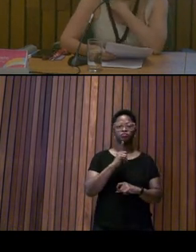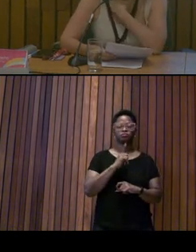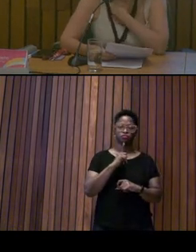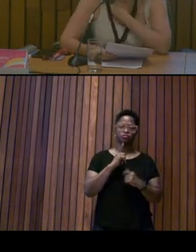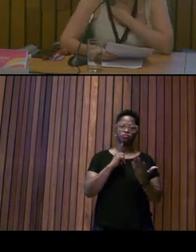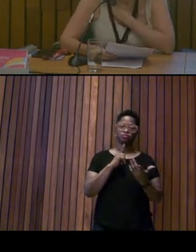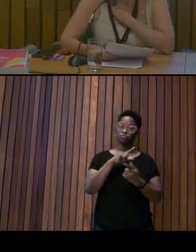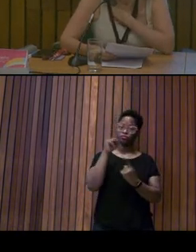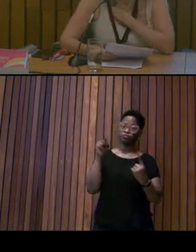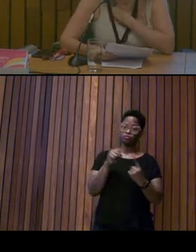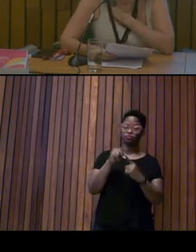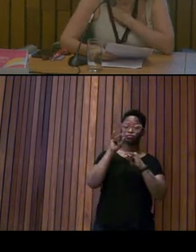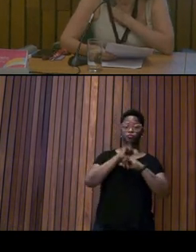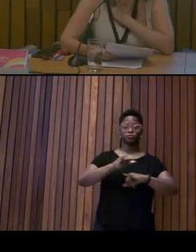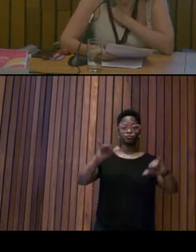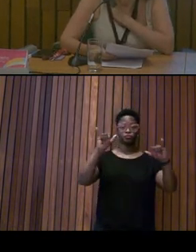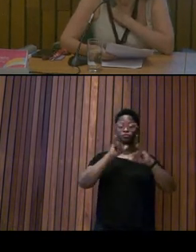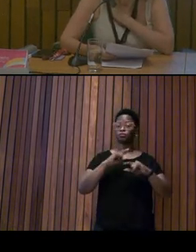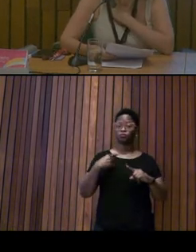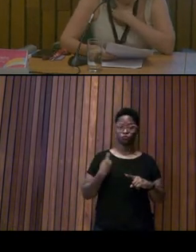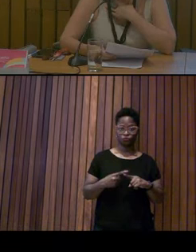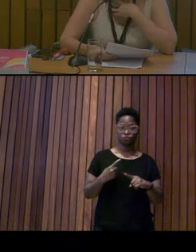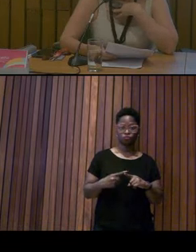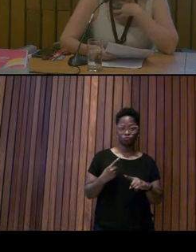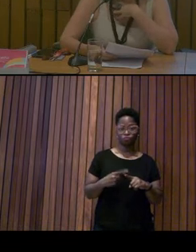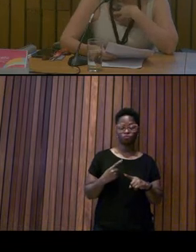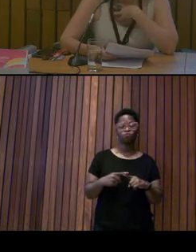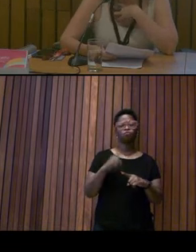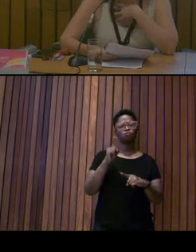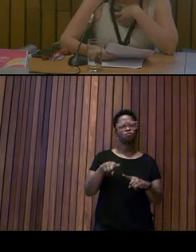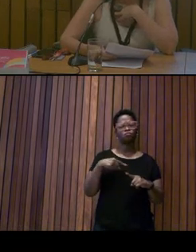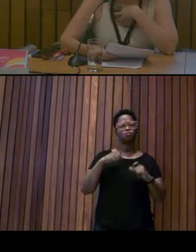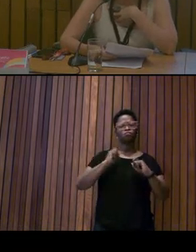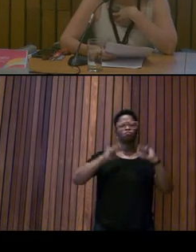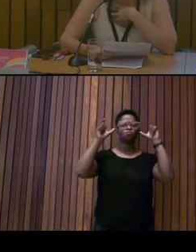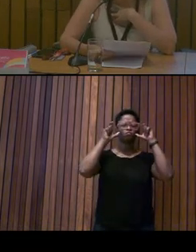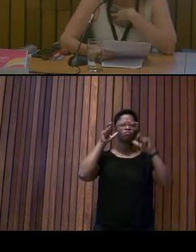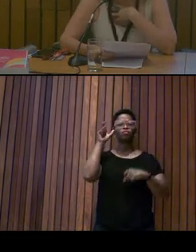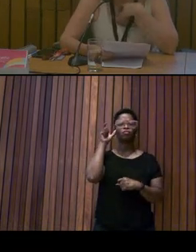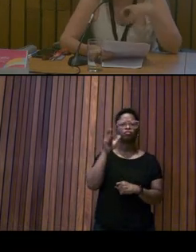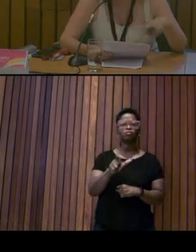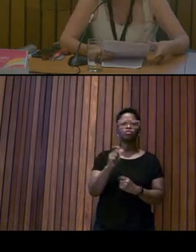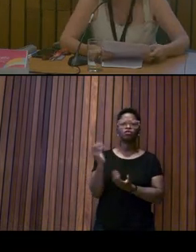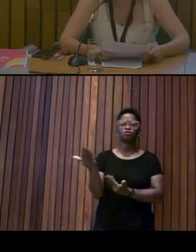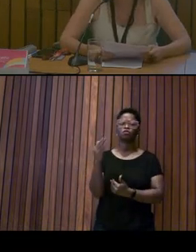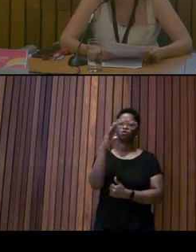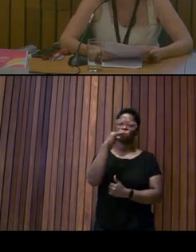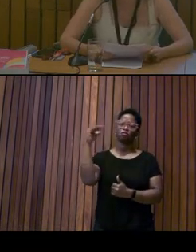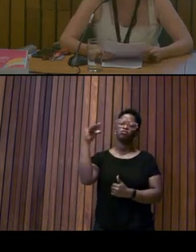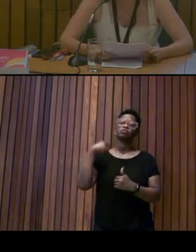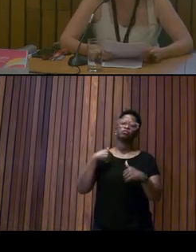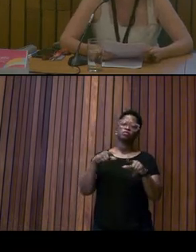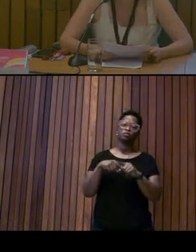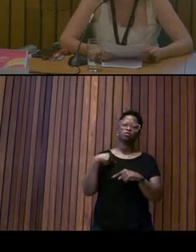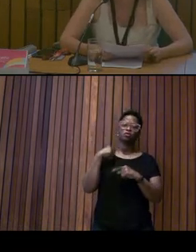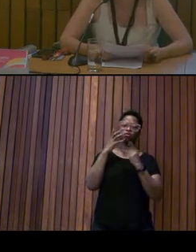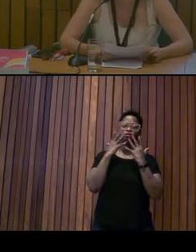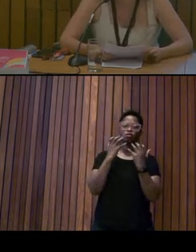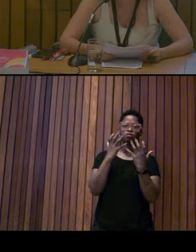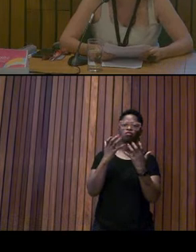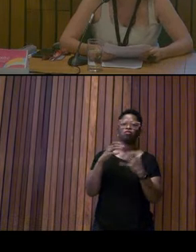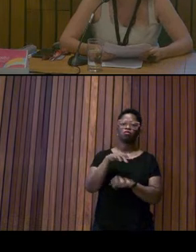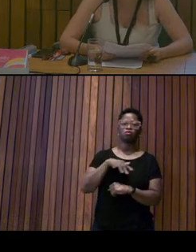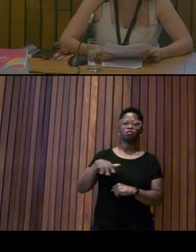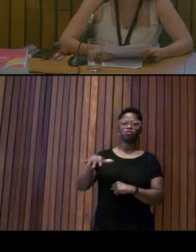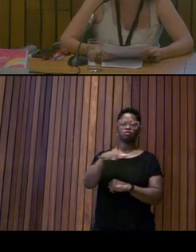essa finalidade de divulgar no sentido de despertar o interesse de jovens e adultos para a atuação nessa área, né,